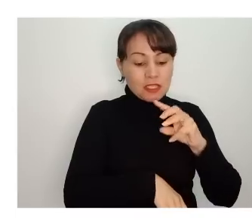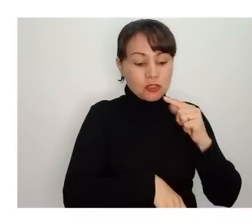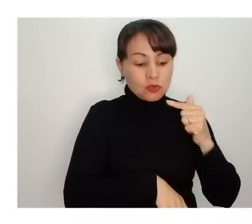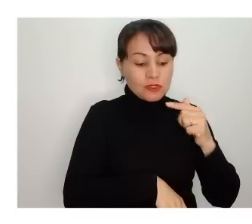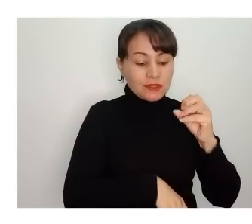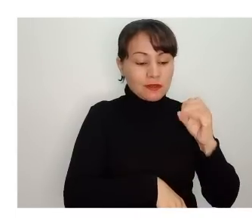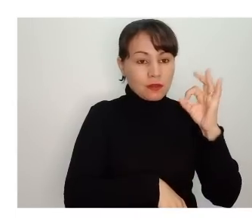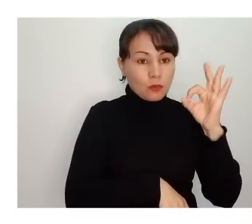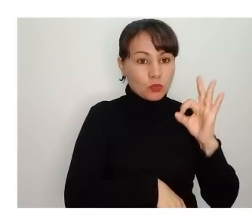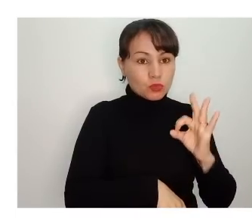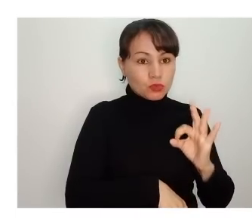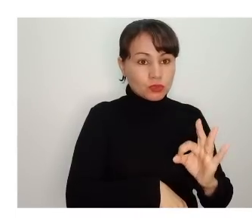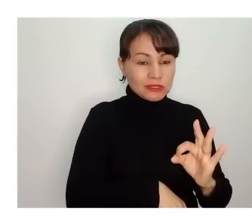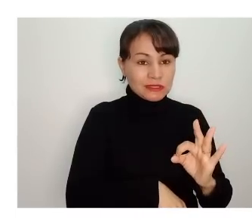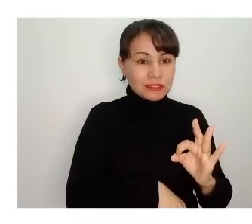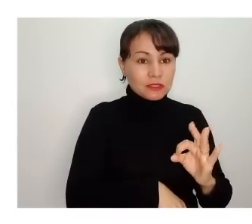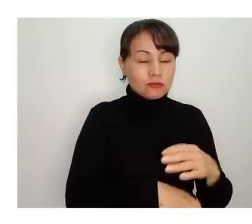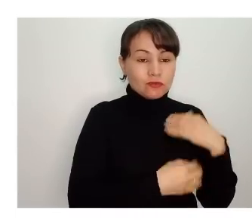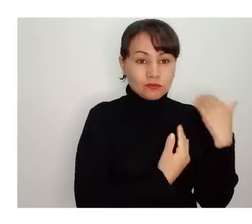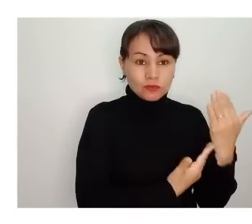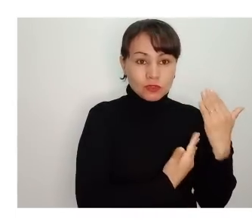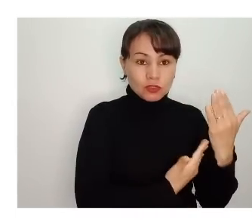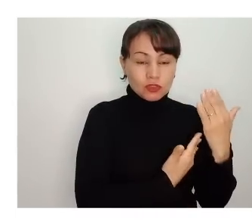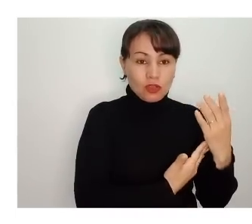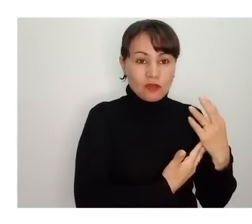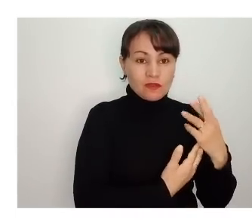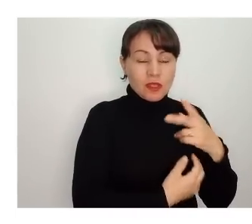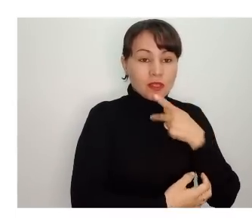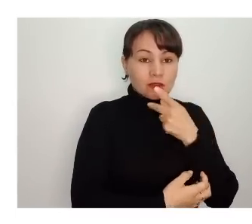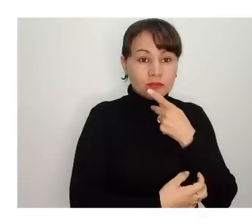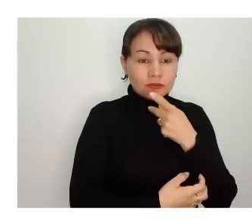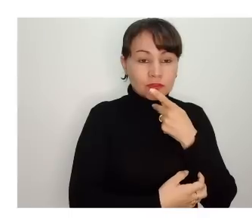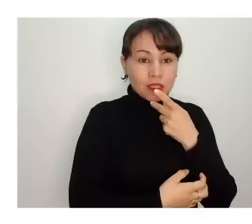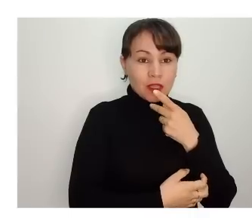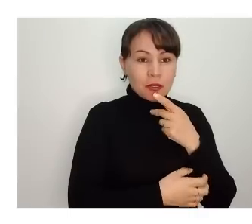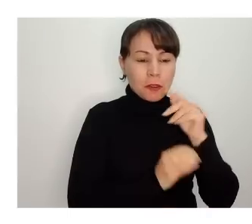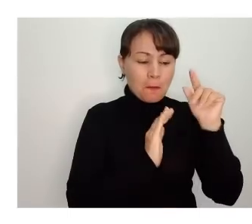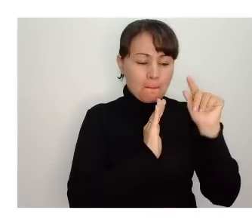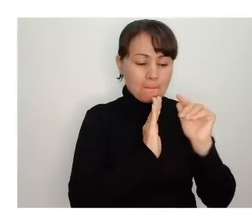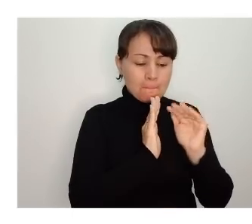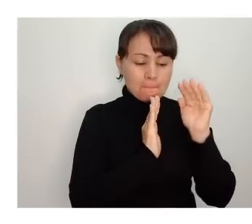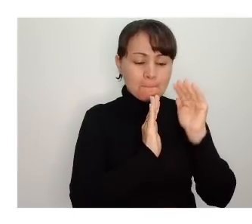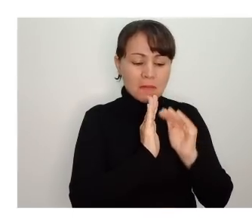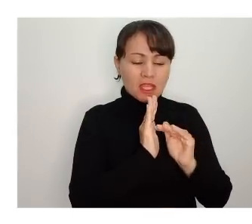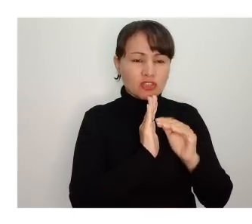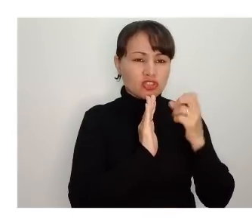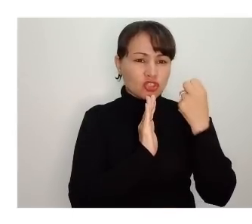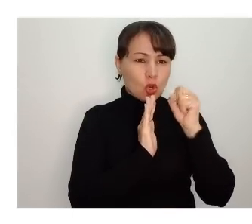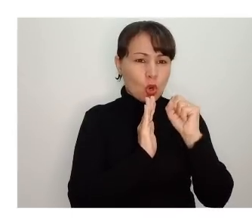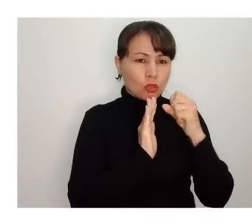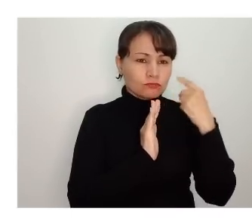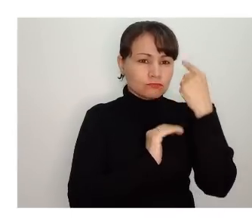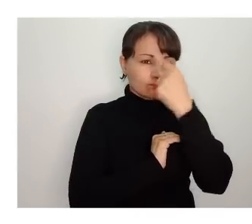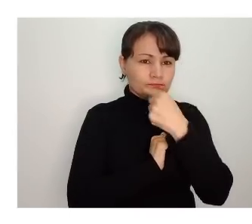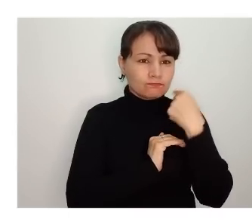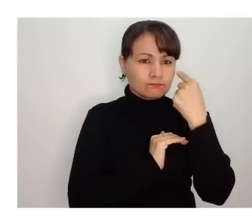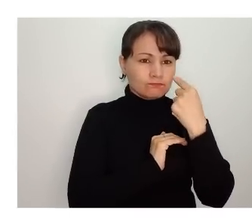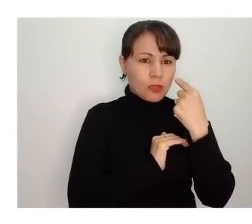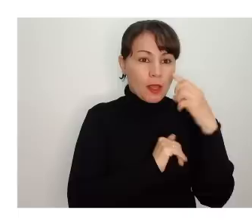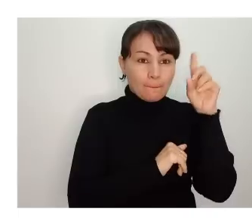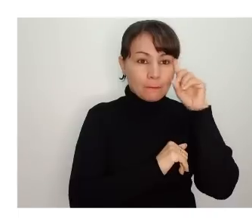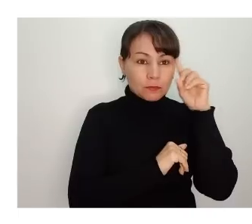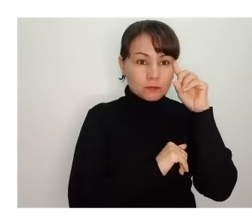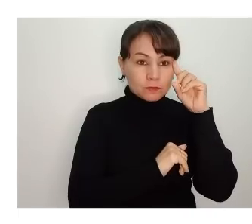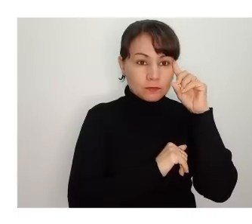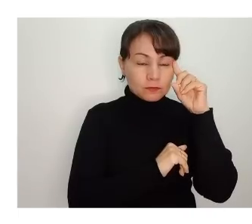Sendo que 70% desses adolescentes, eles relataram dormir menos de 8 horas por dia. E